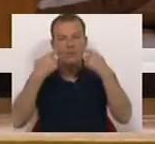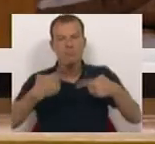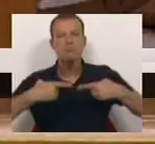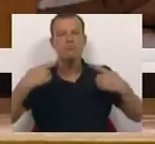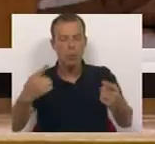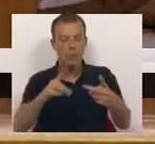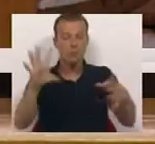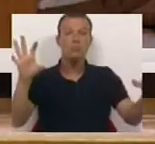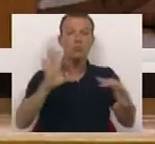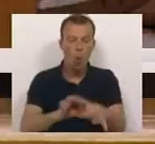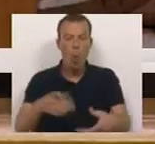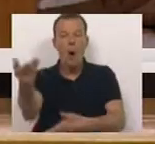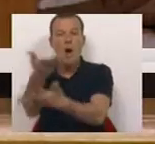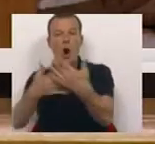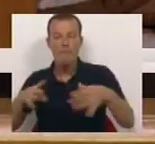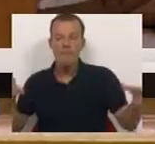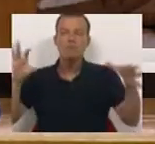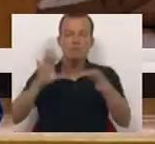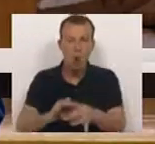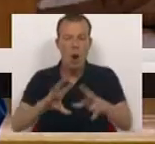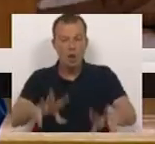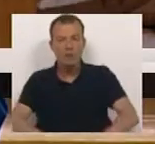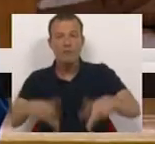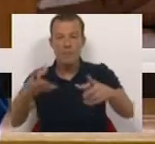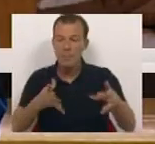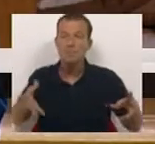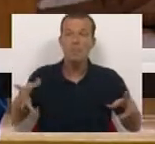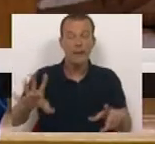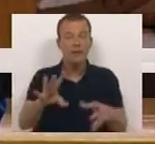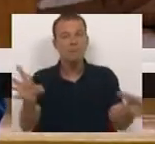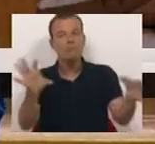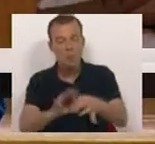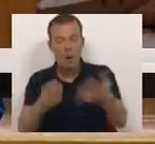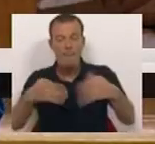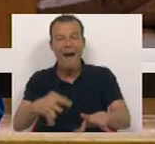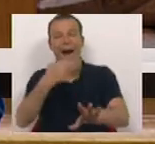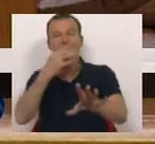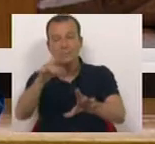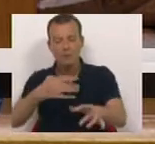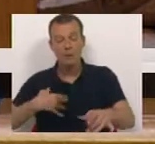ao serviço da nossa economia, deve estar ao serviço do desenvolvimento do país, mas para isso